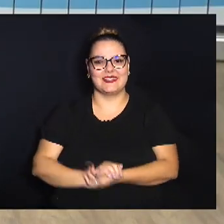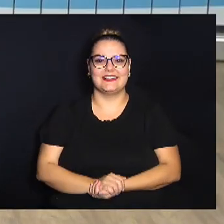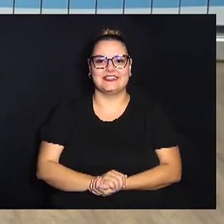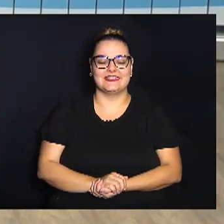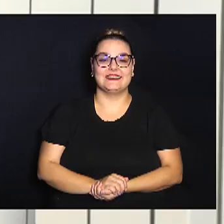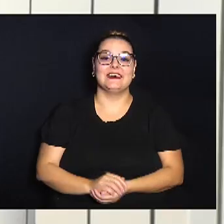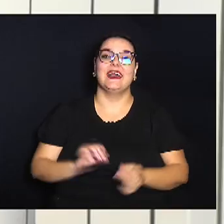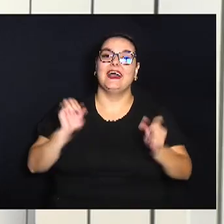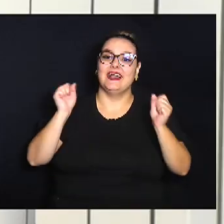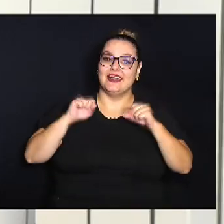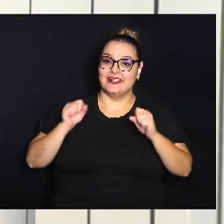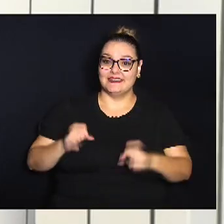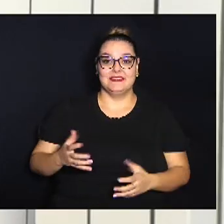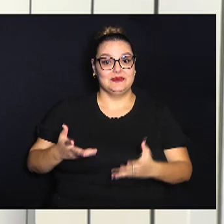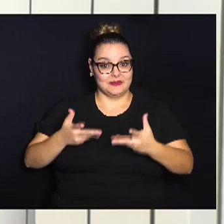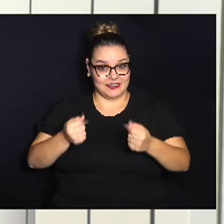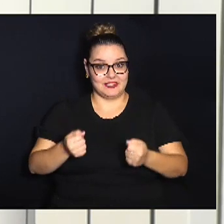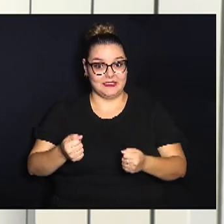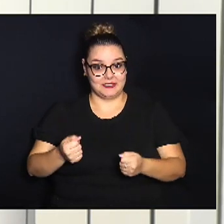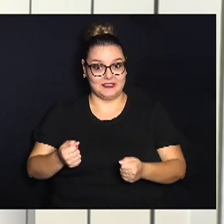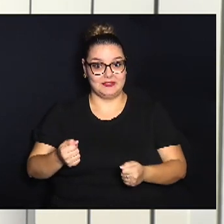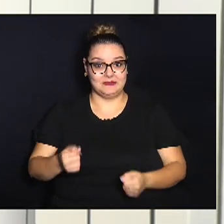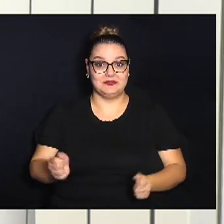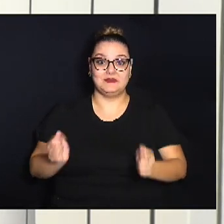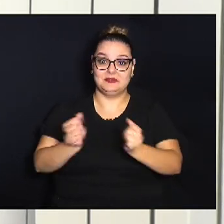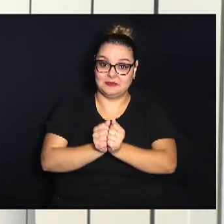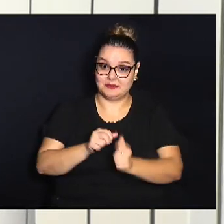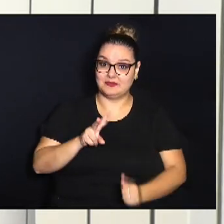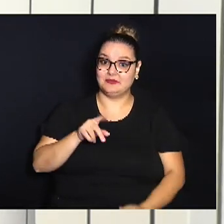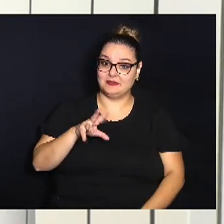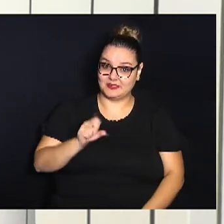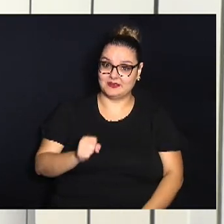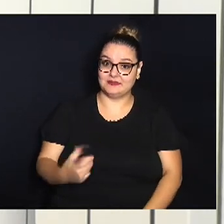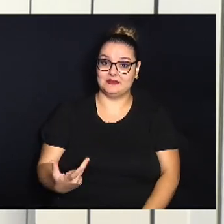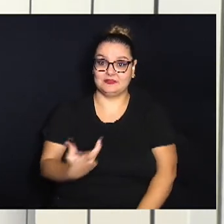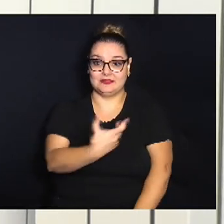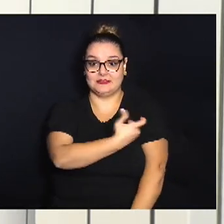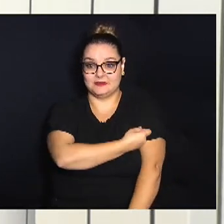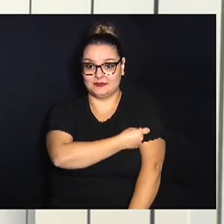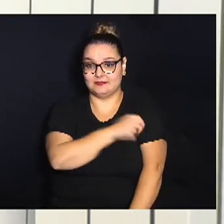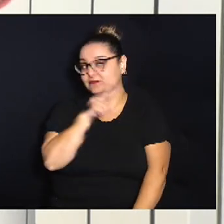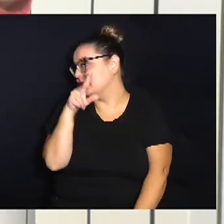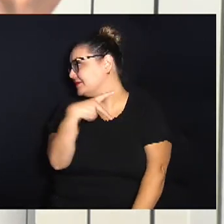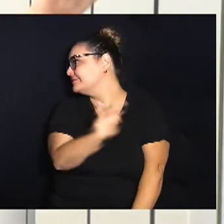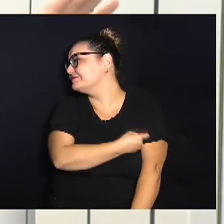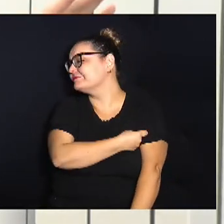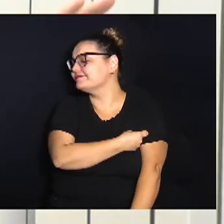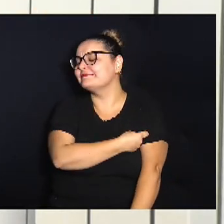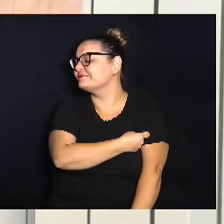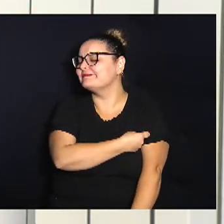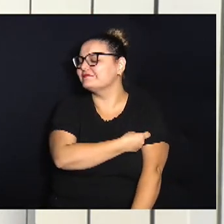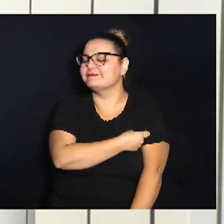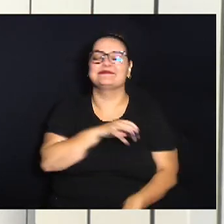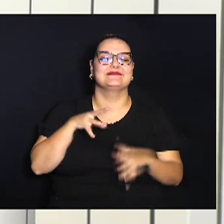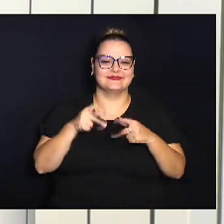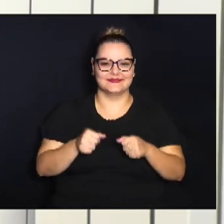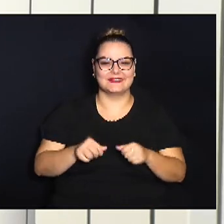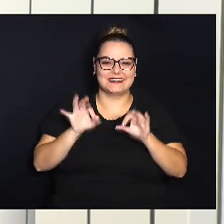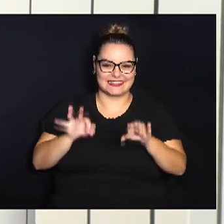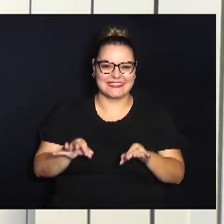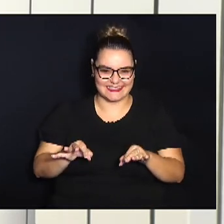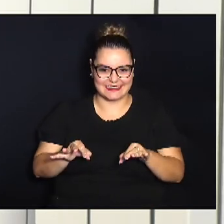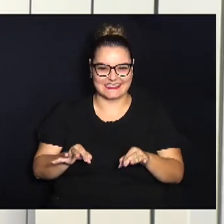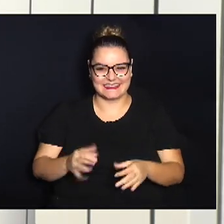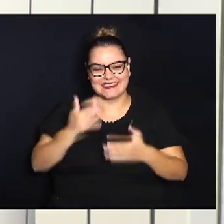Ah, sensacional. E eu tô com o Vinícius nessa, viu? Vacina entra de um lado, o rosto pro outro e está tudo certo. Muito